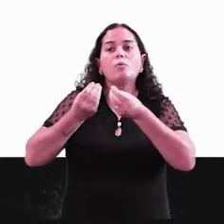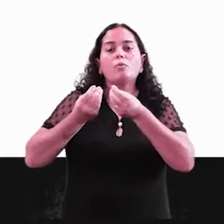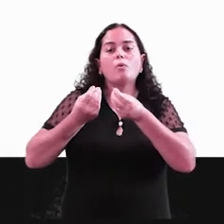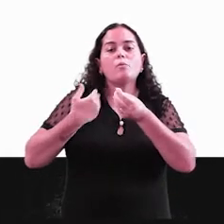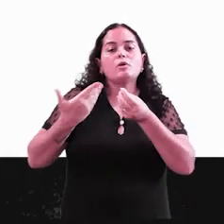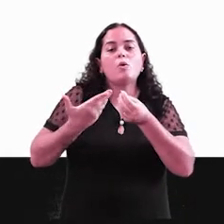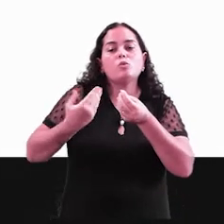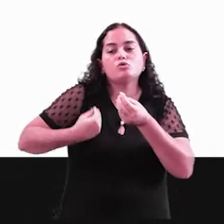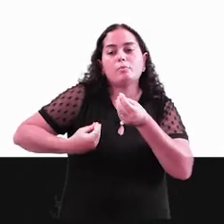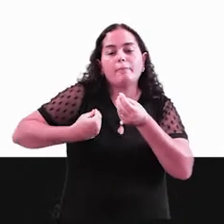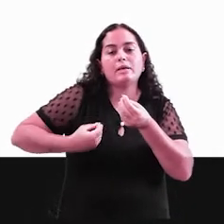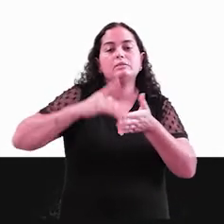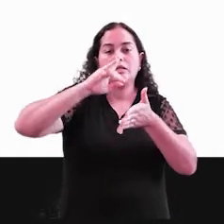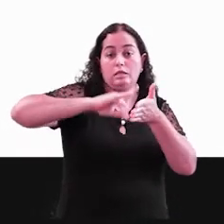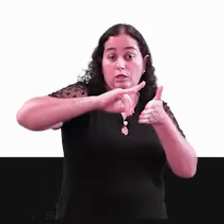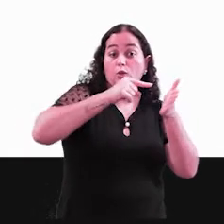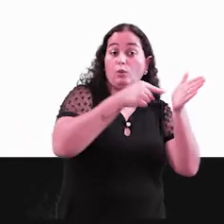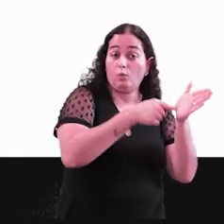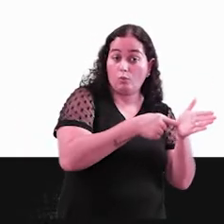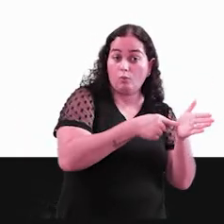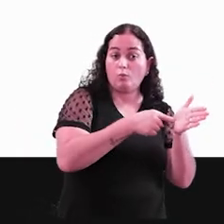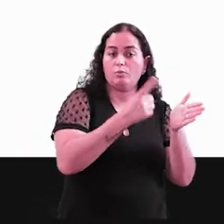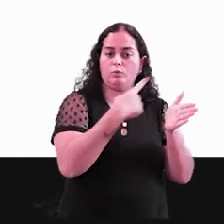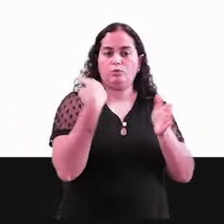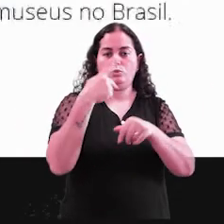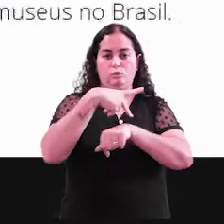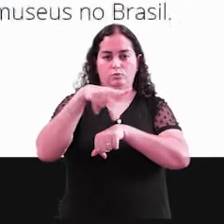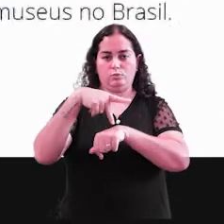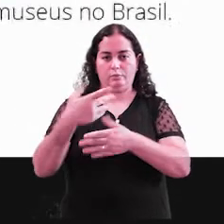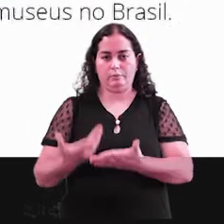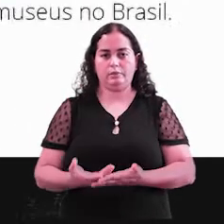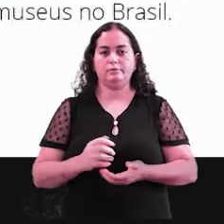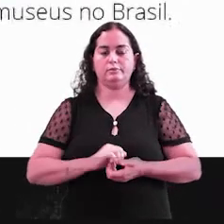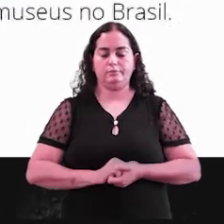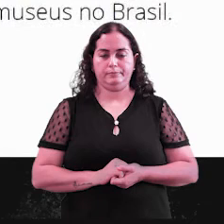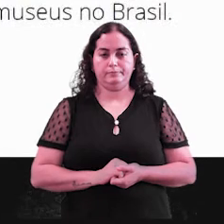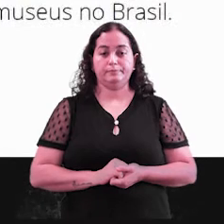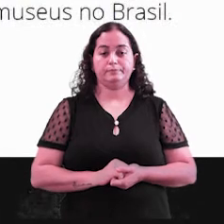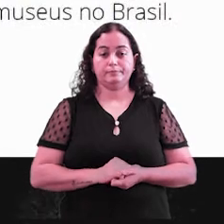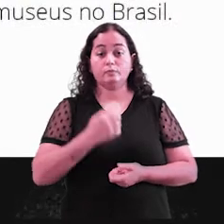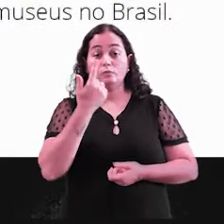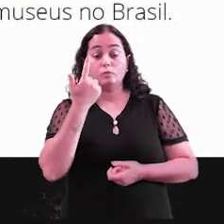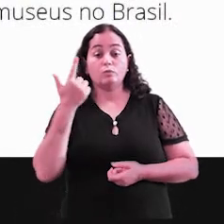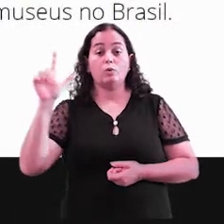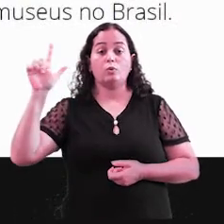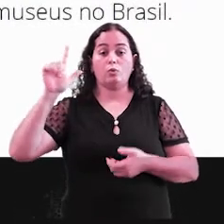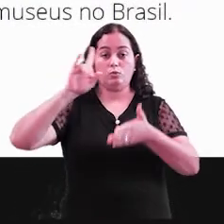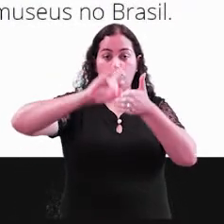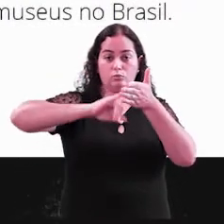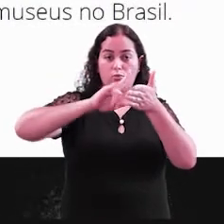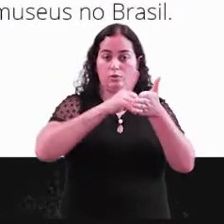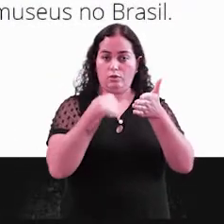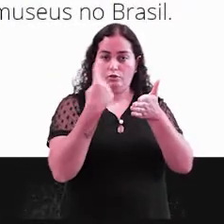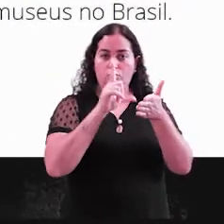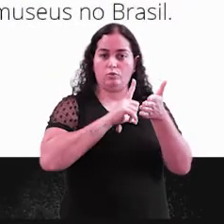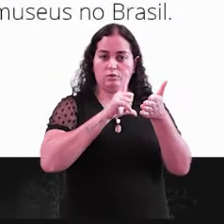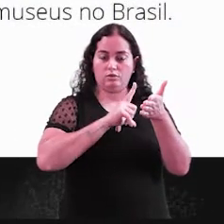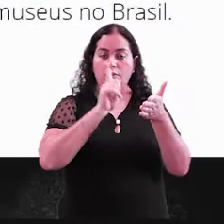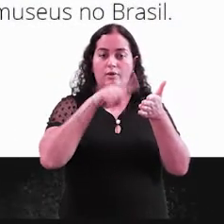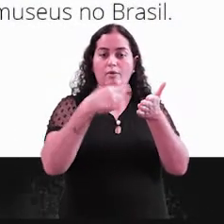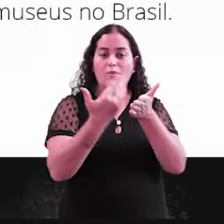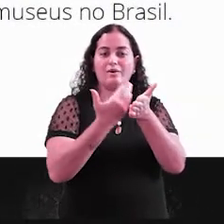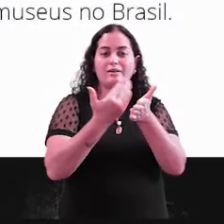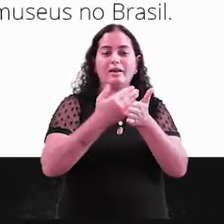estão presentes nesses documentos do nosso país. Um outro documento que nós temos, que é o